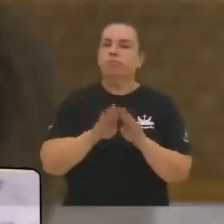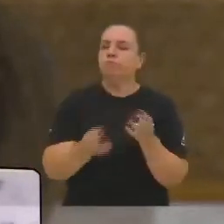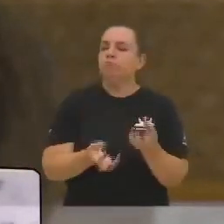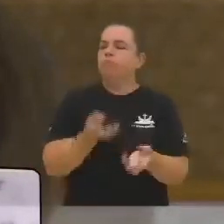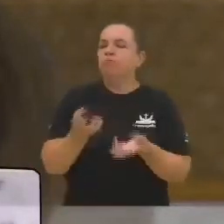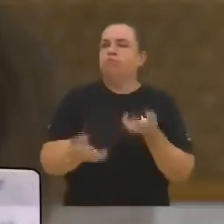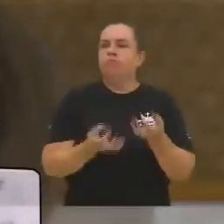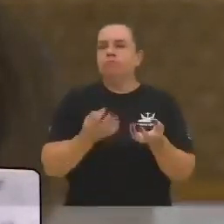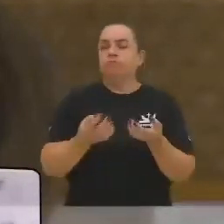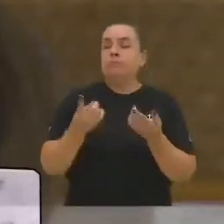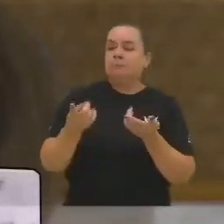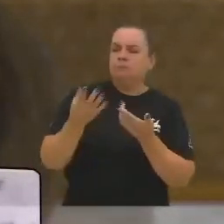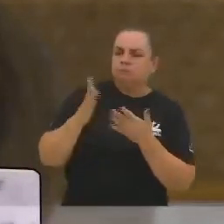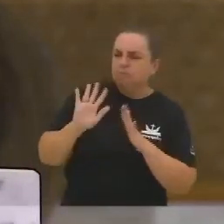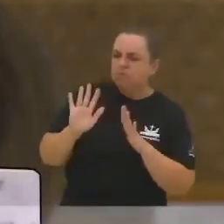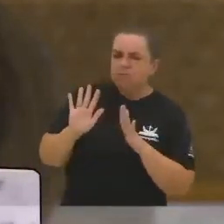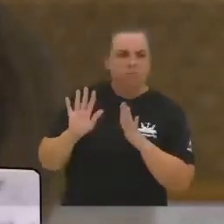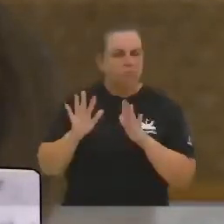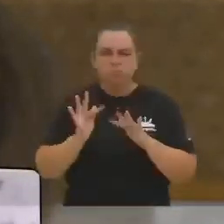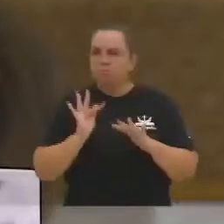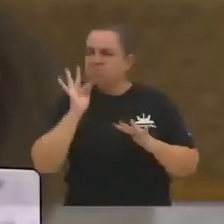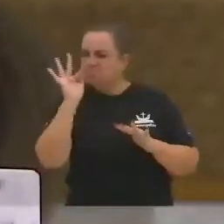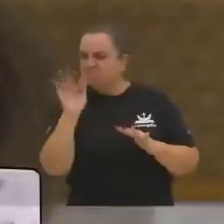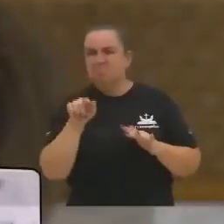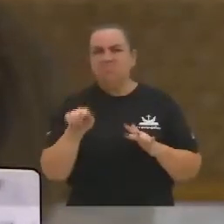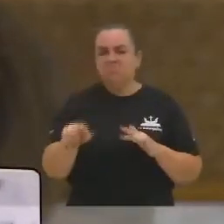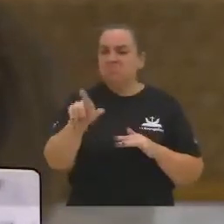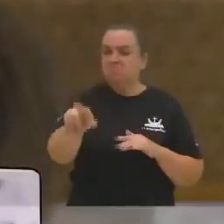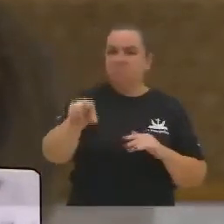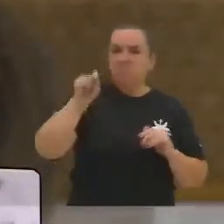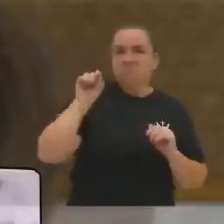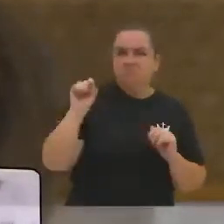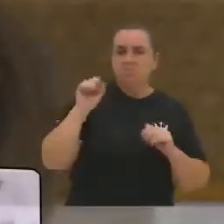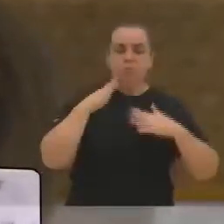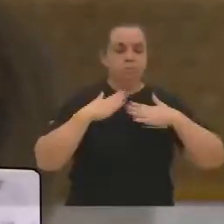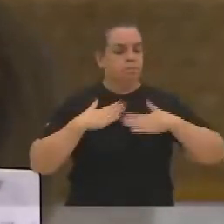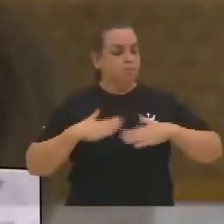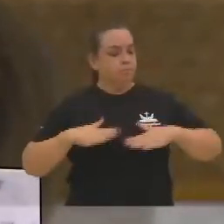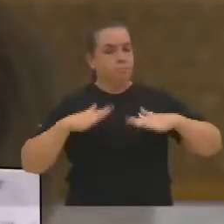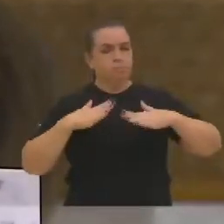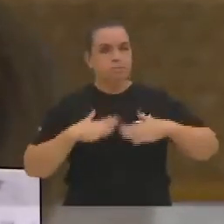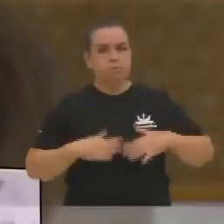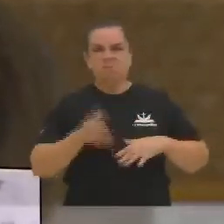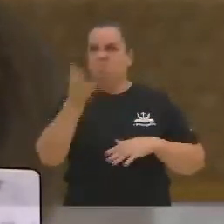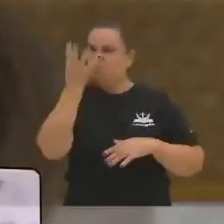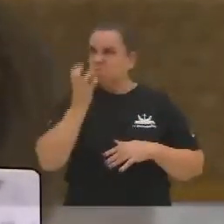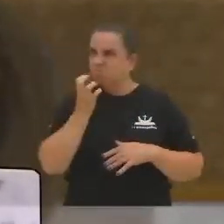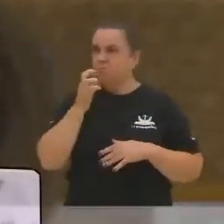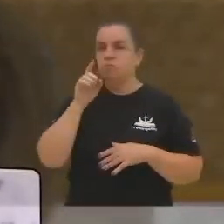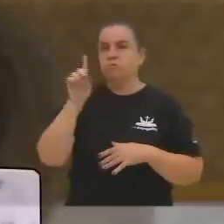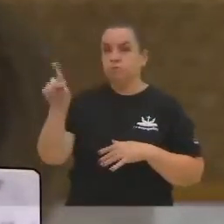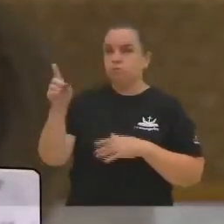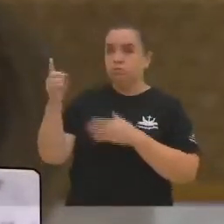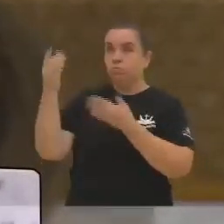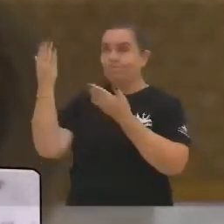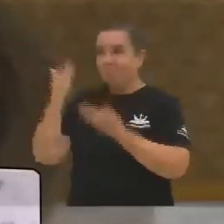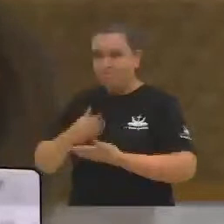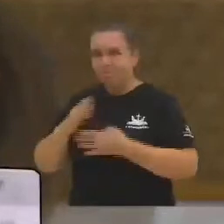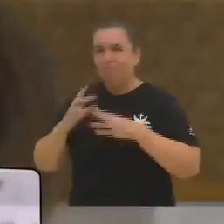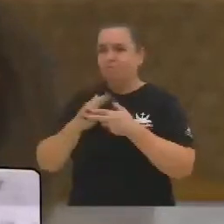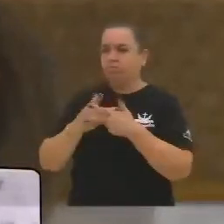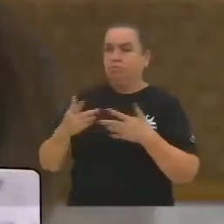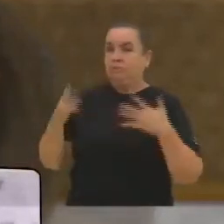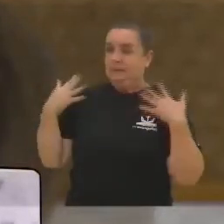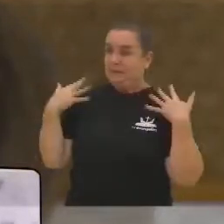nas ameaças para os tempos futuros, fostes designados para acalmar a ira do Senhor antes do furor,